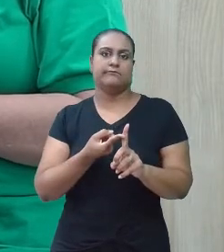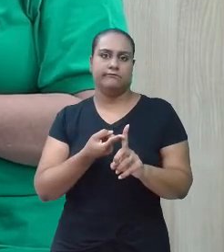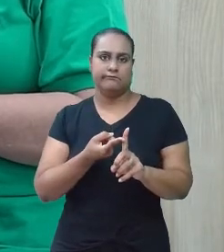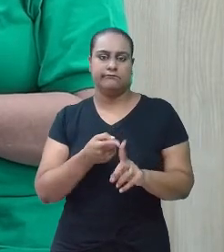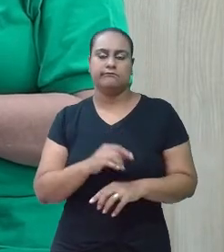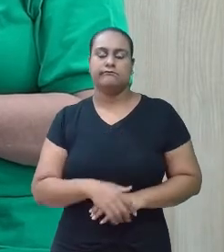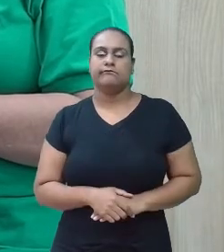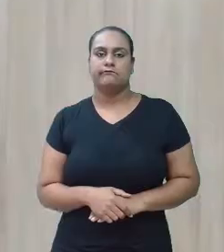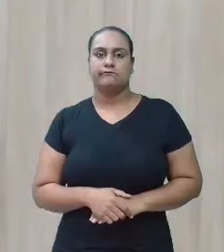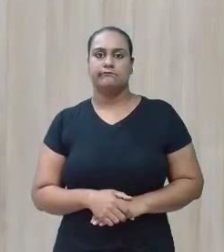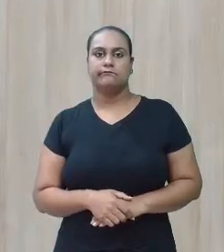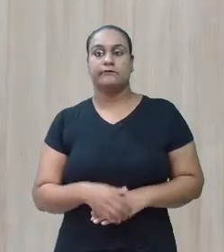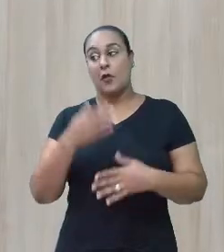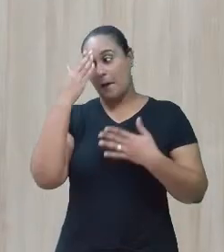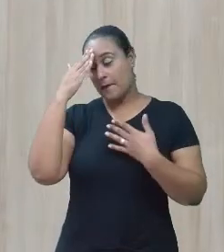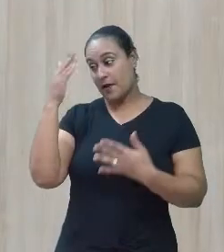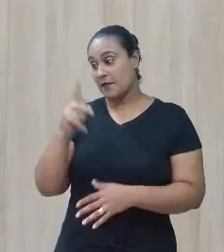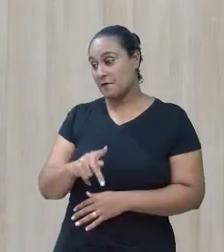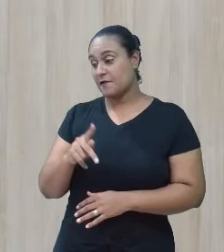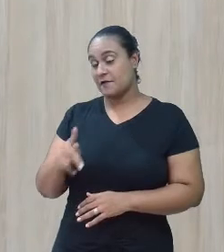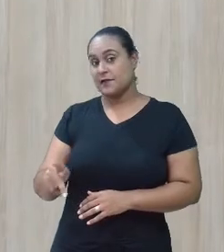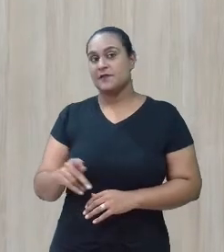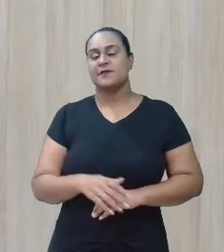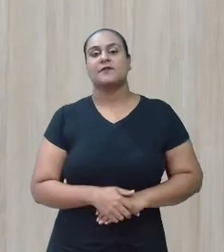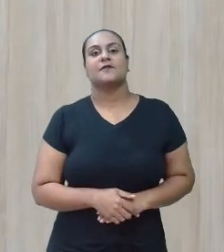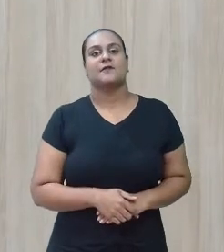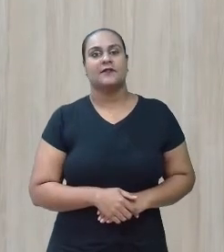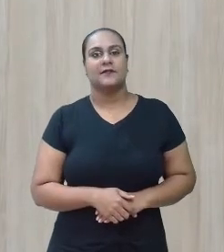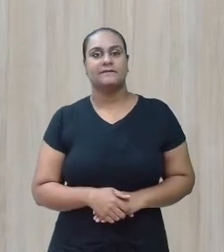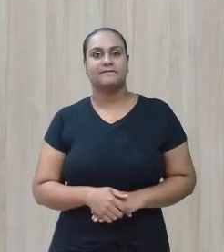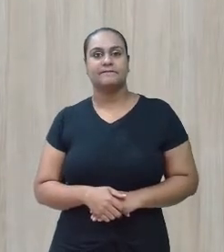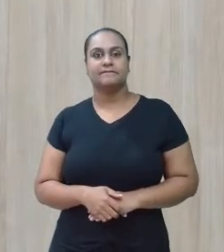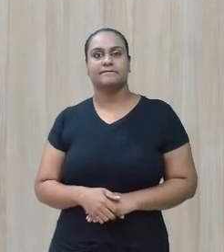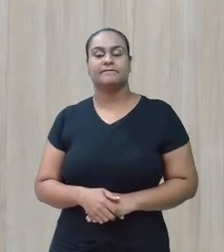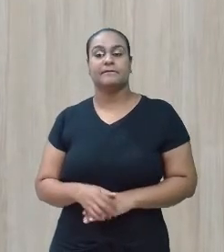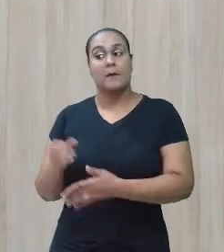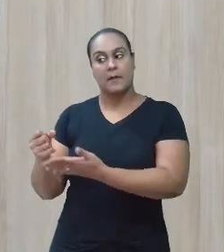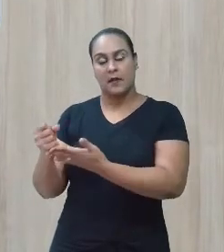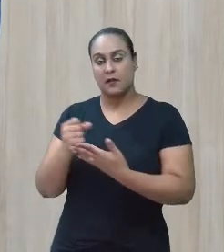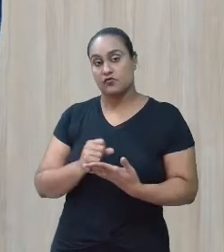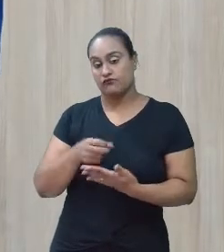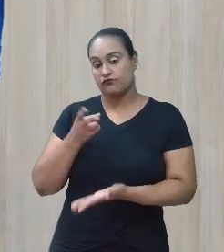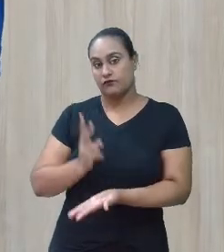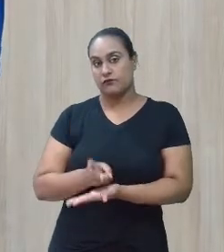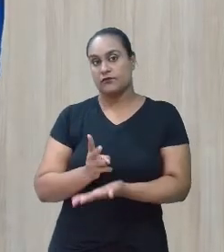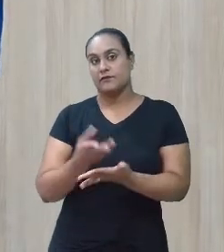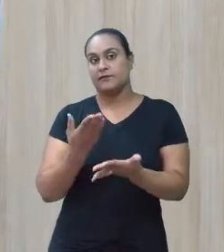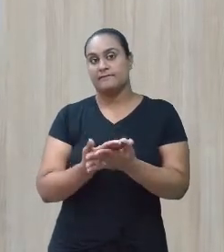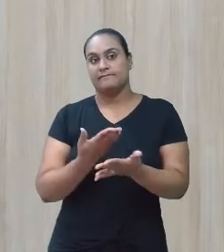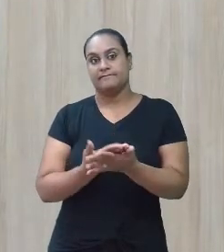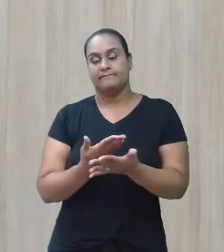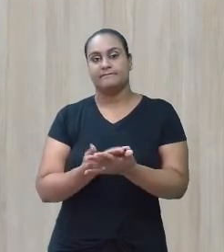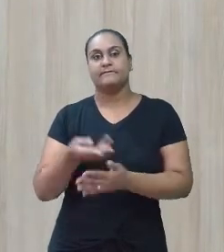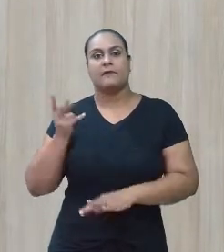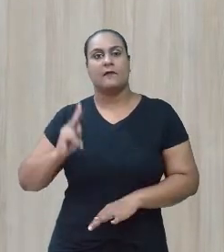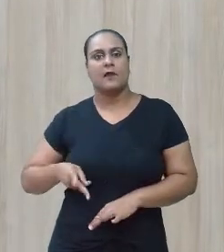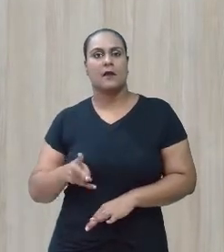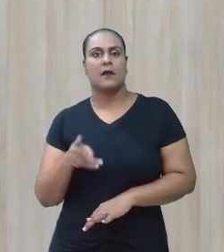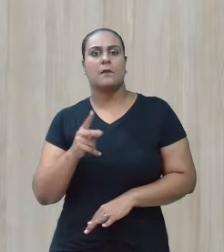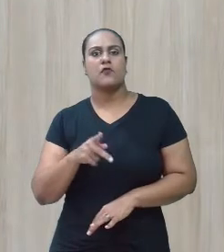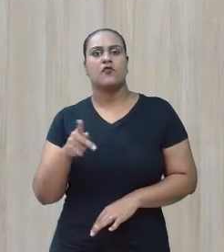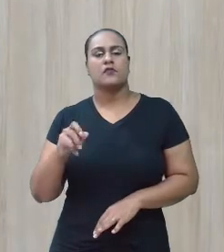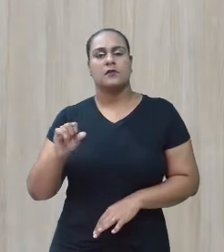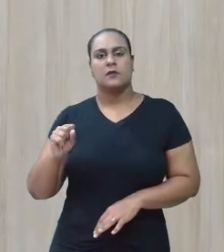indesejada. Obrigada aí, professora Isabel, por mais uma contribuição. Vamos continuando aí a nossa aula e sempre a professora Isabel vai